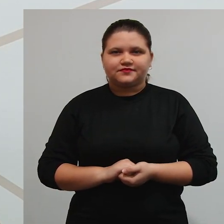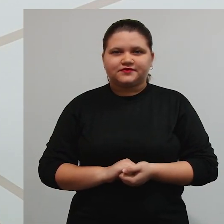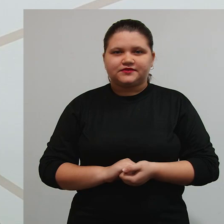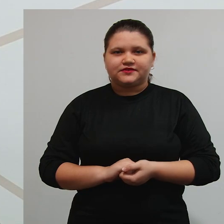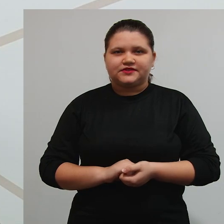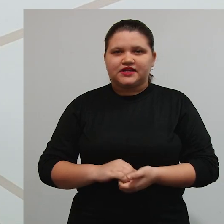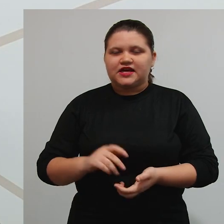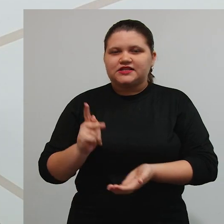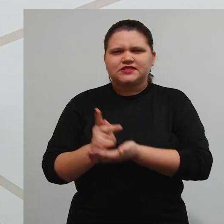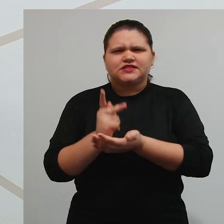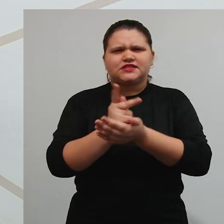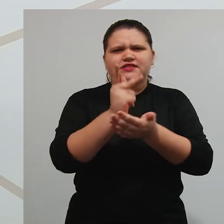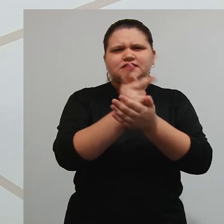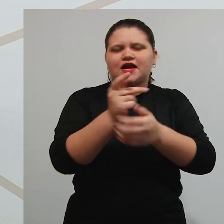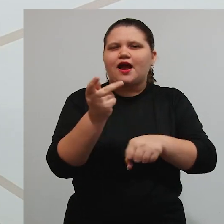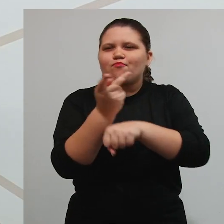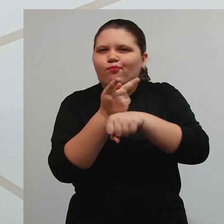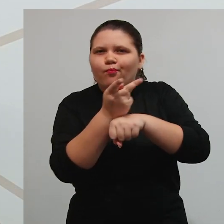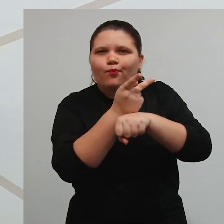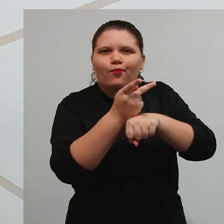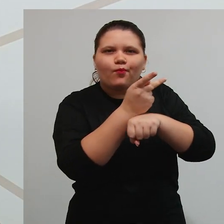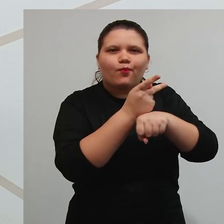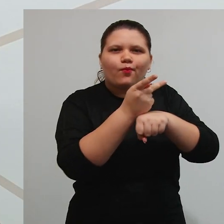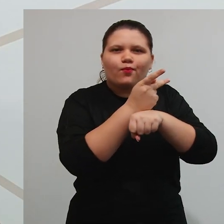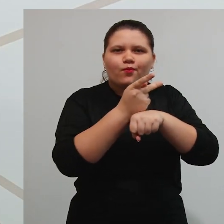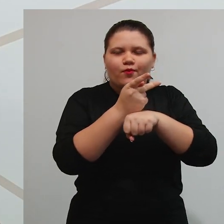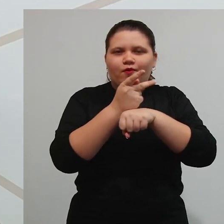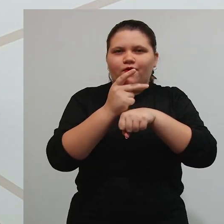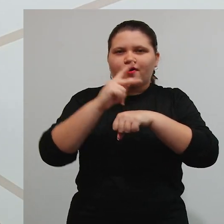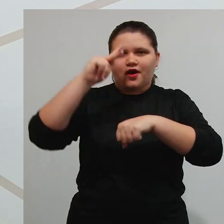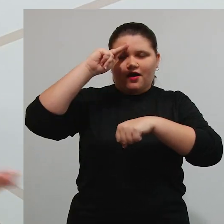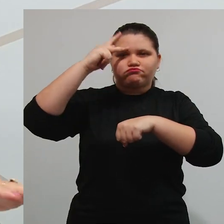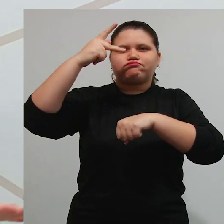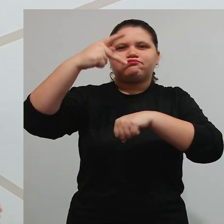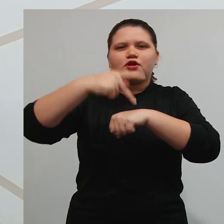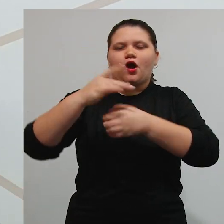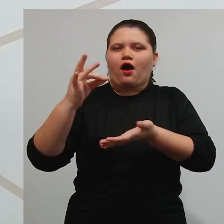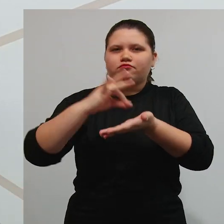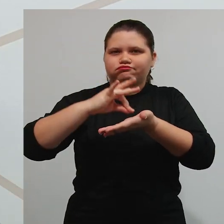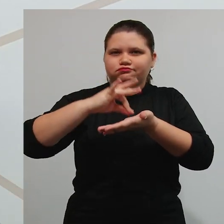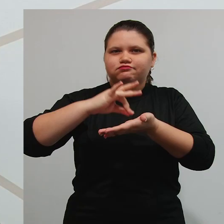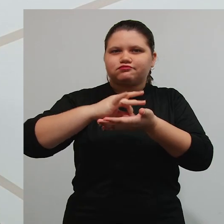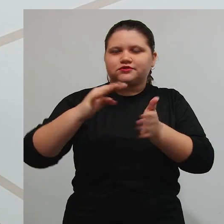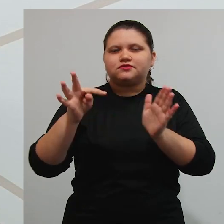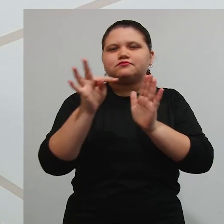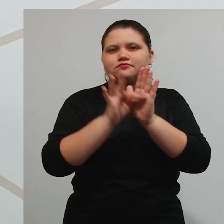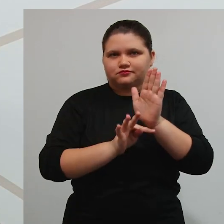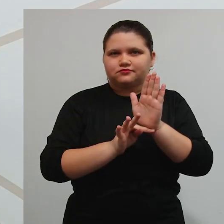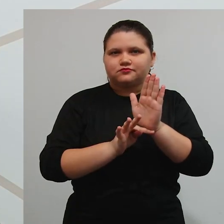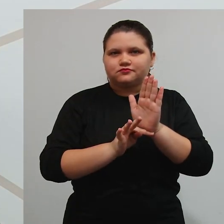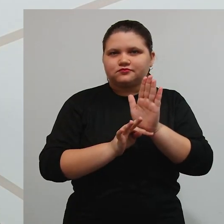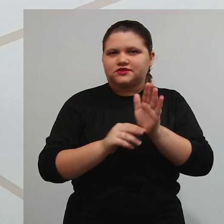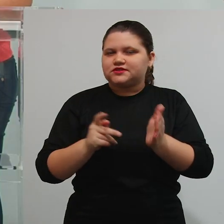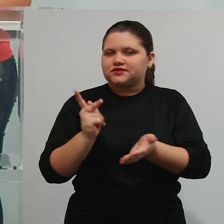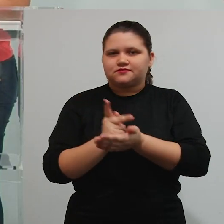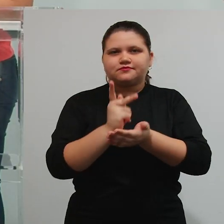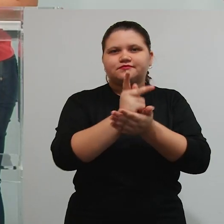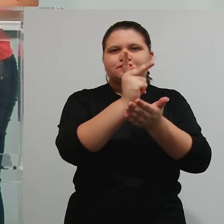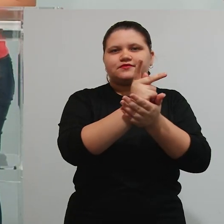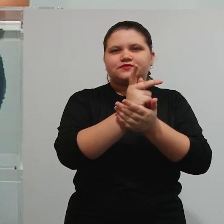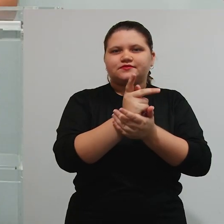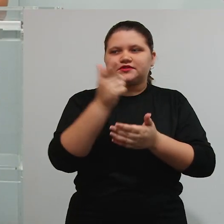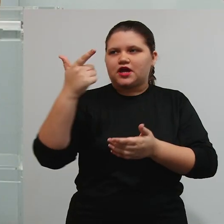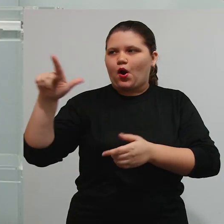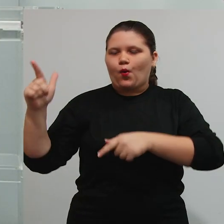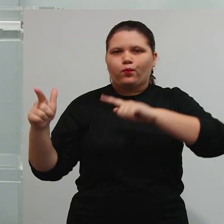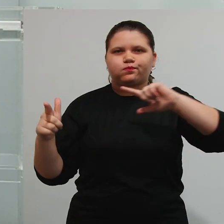busque a fonte original, que você só faça a citação de citação se você não tiver outra opção, tá bom? Mas tem outras formas de